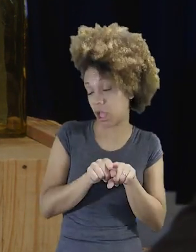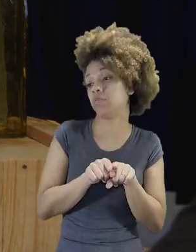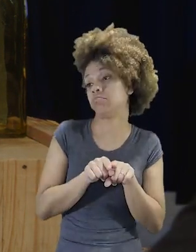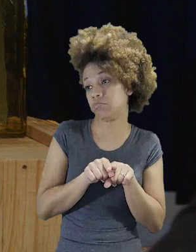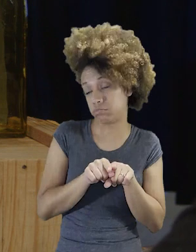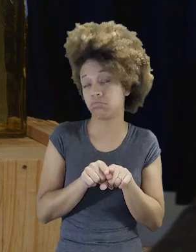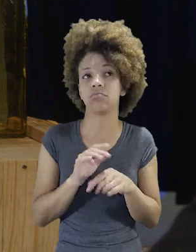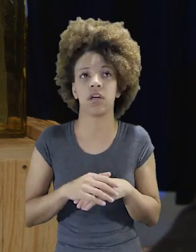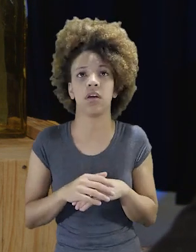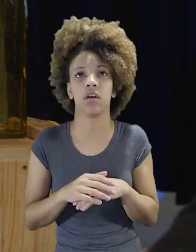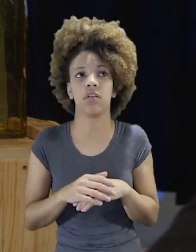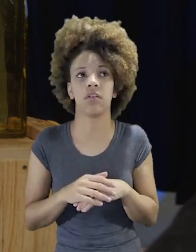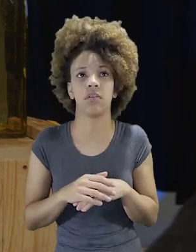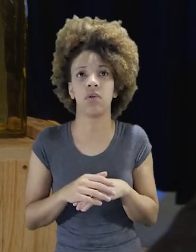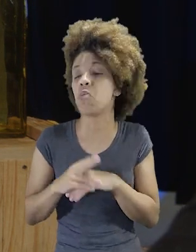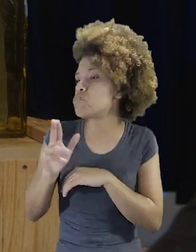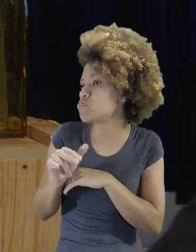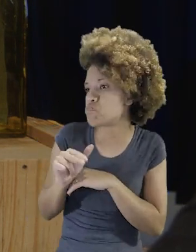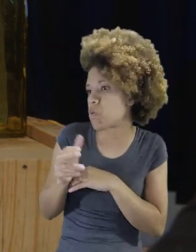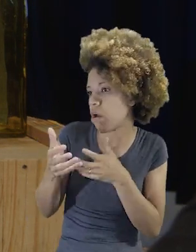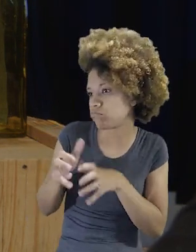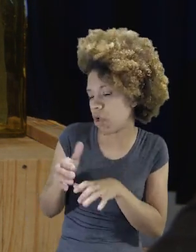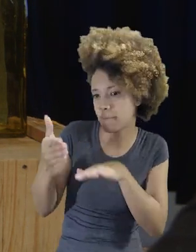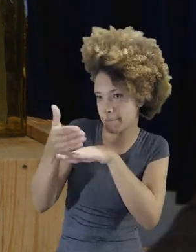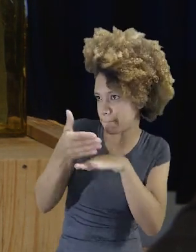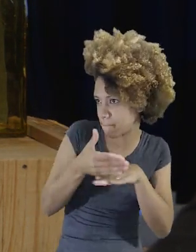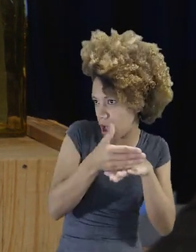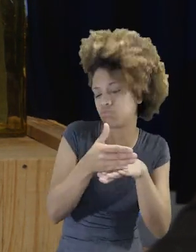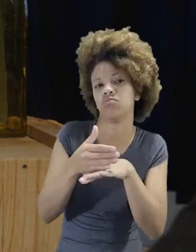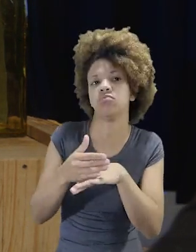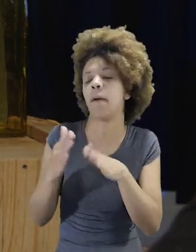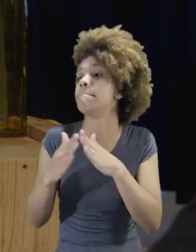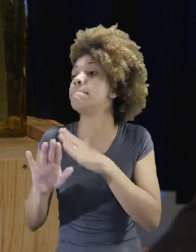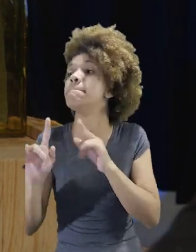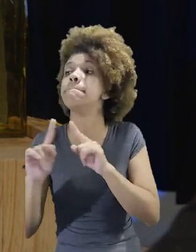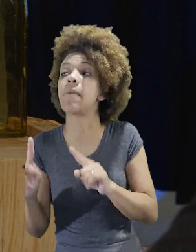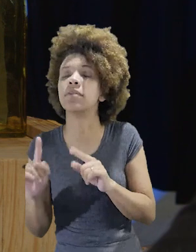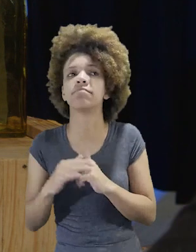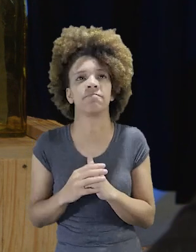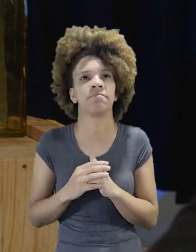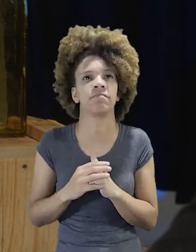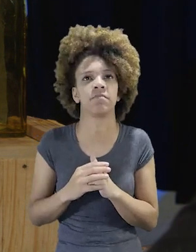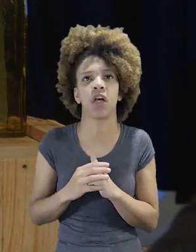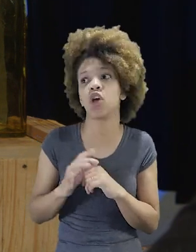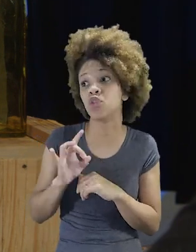de fazer parte da Periferia mas mas some uma hora do do